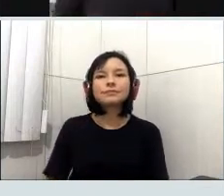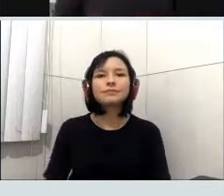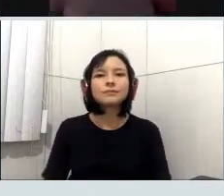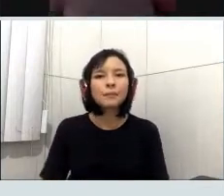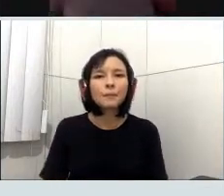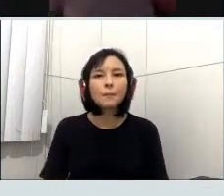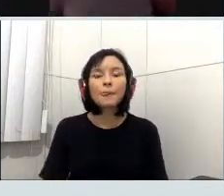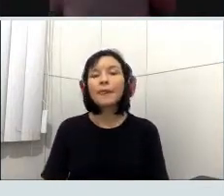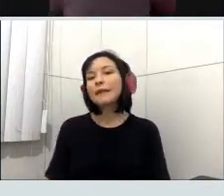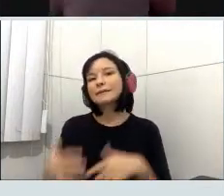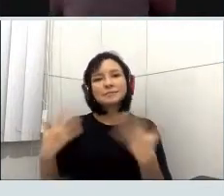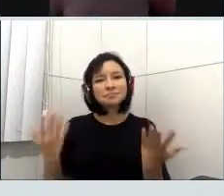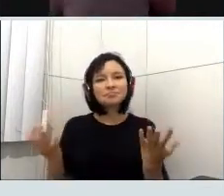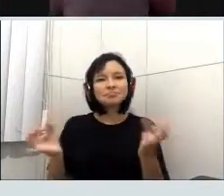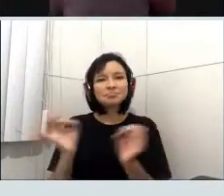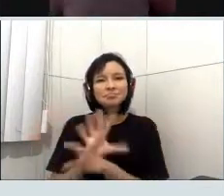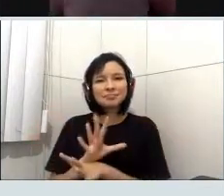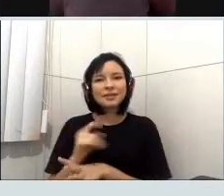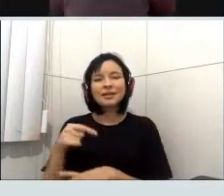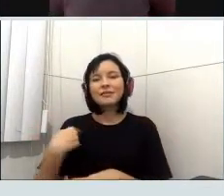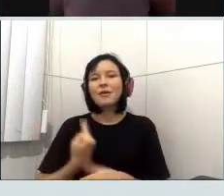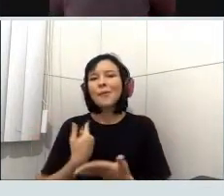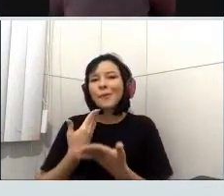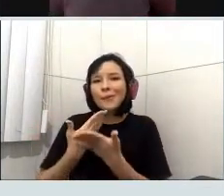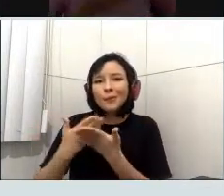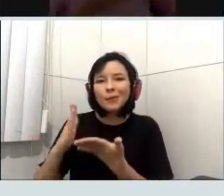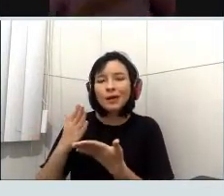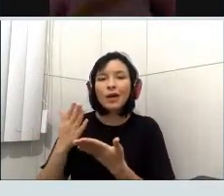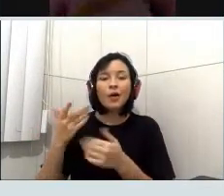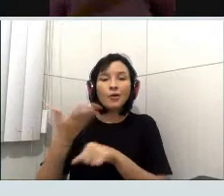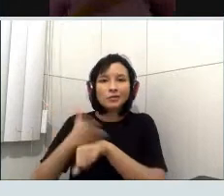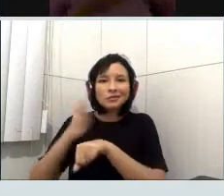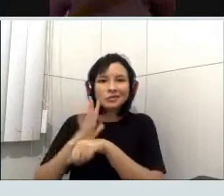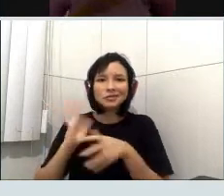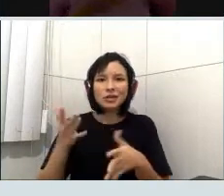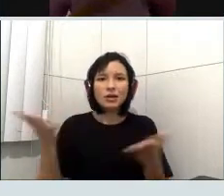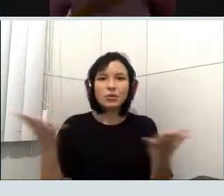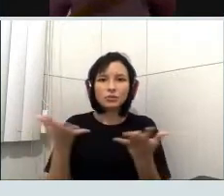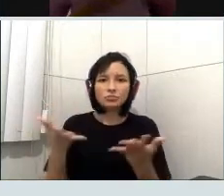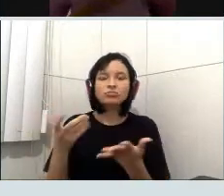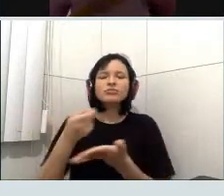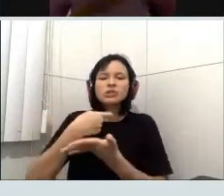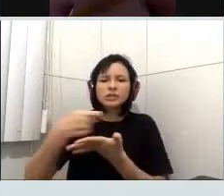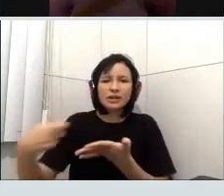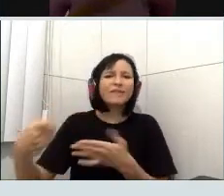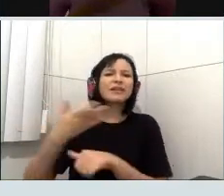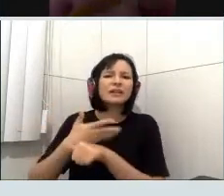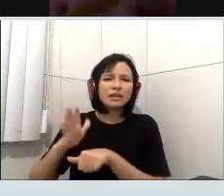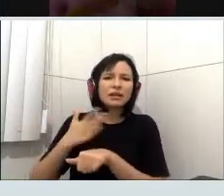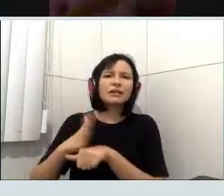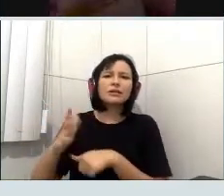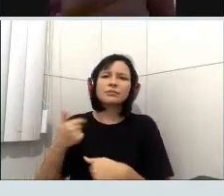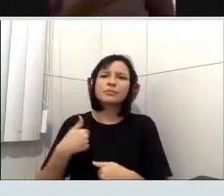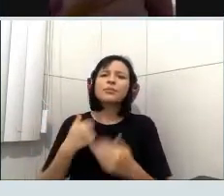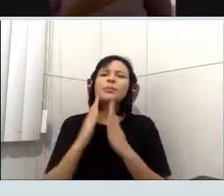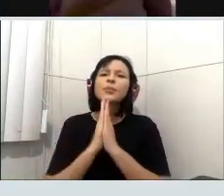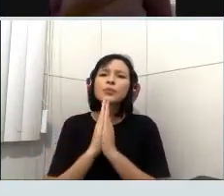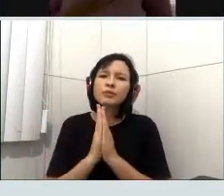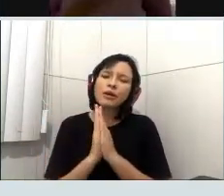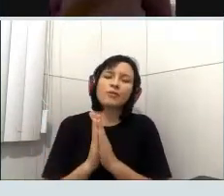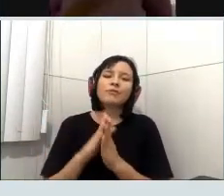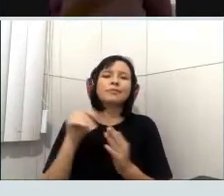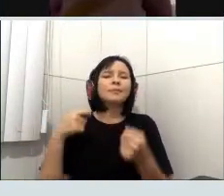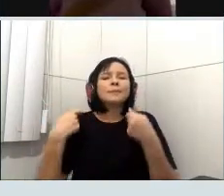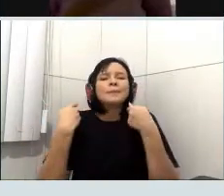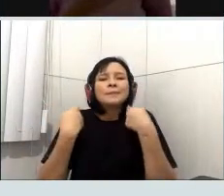E é isso, e vamos começar a escrever. O primeiro texto é mais diagnóstico, então escrevam, por favor. Eu peço do meu coração mesmo, que